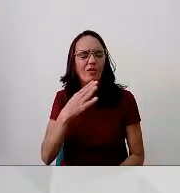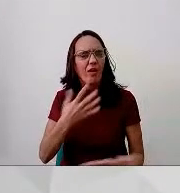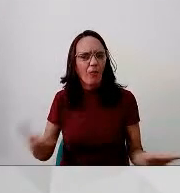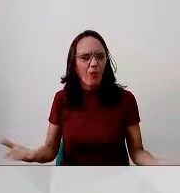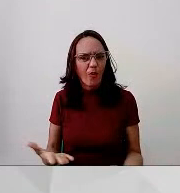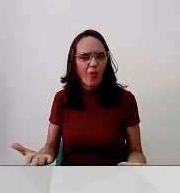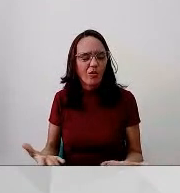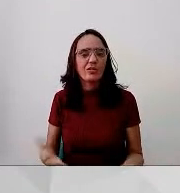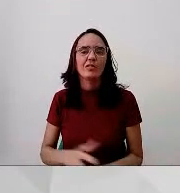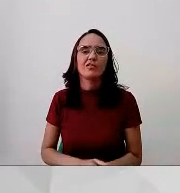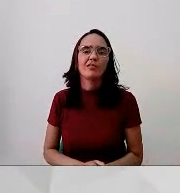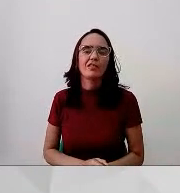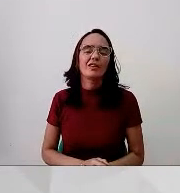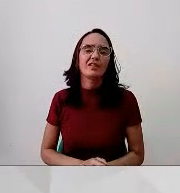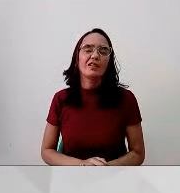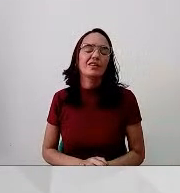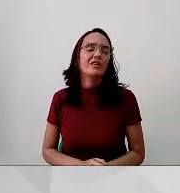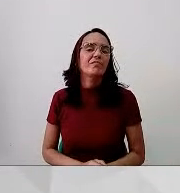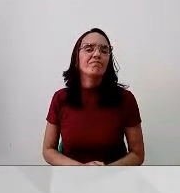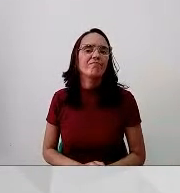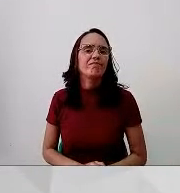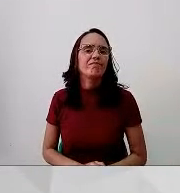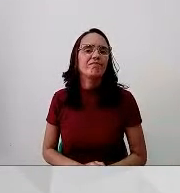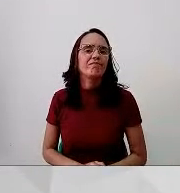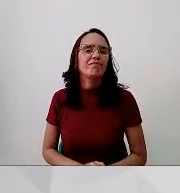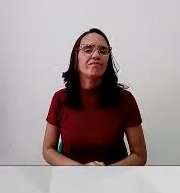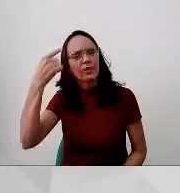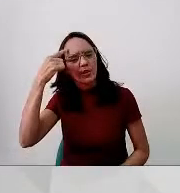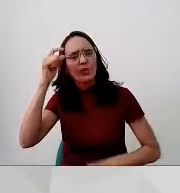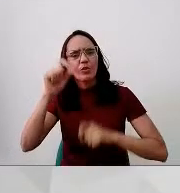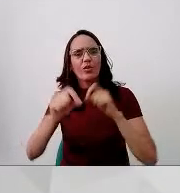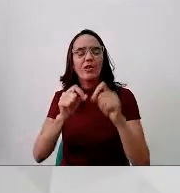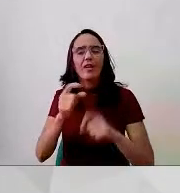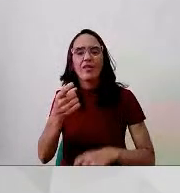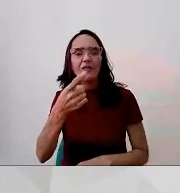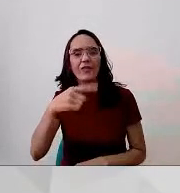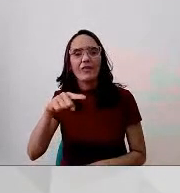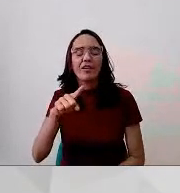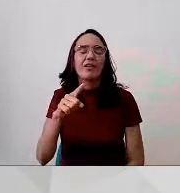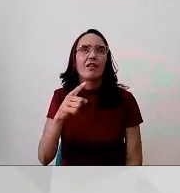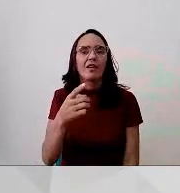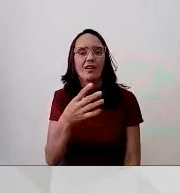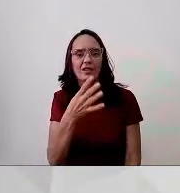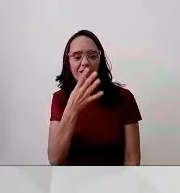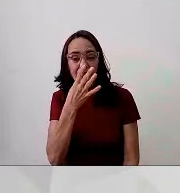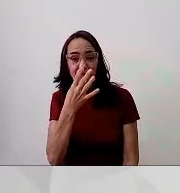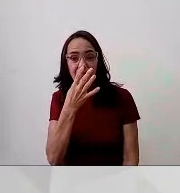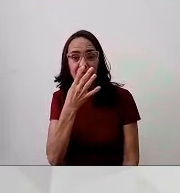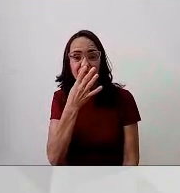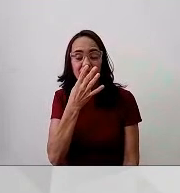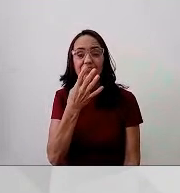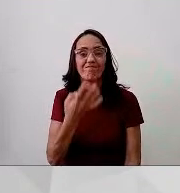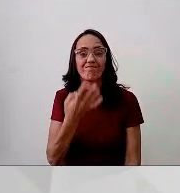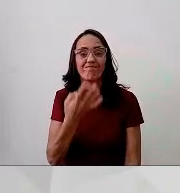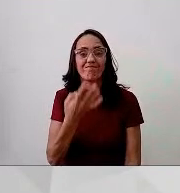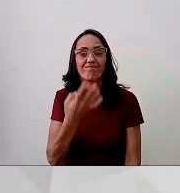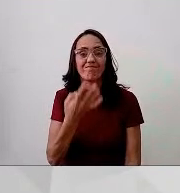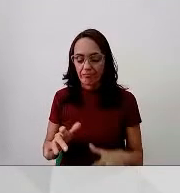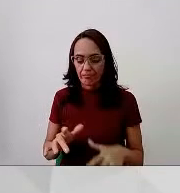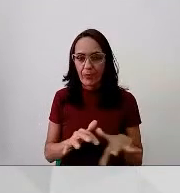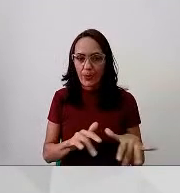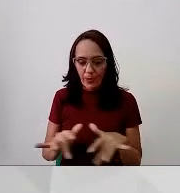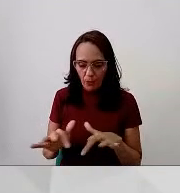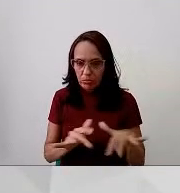que quem esteja nos assistindo já dedilhou na um teclado, algum código, né, em